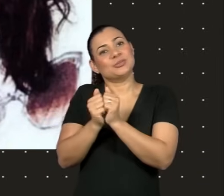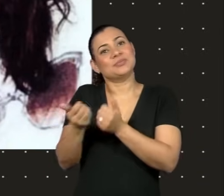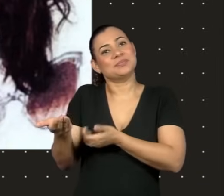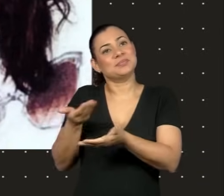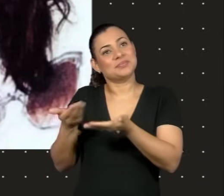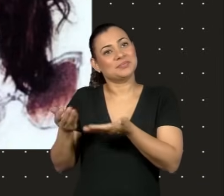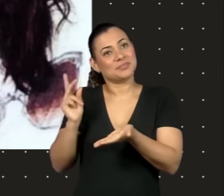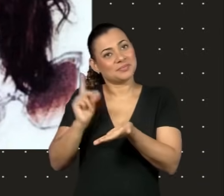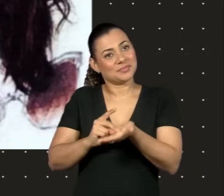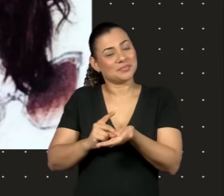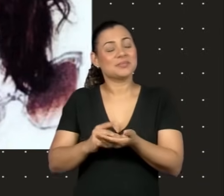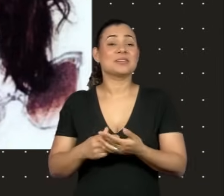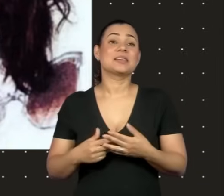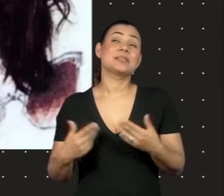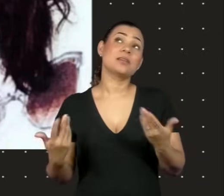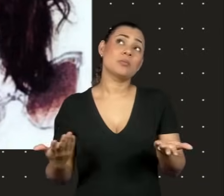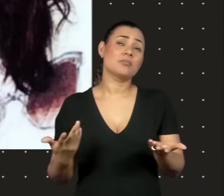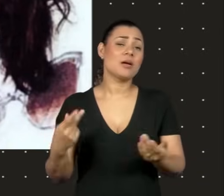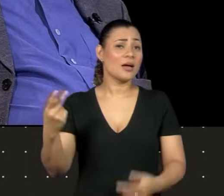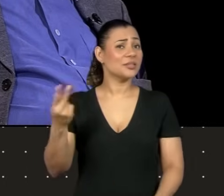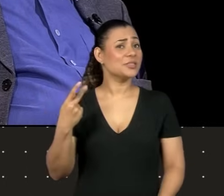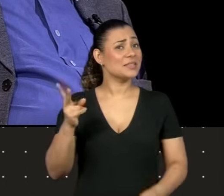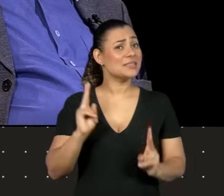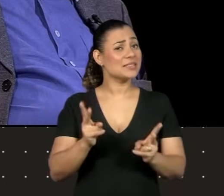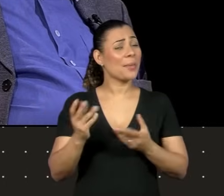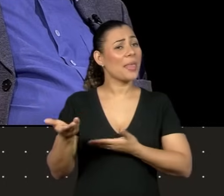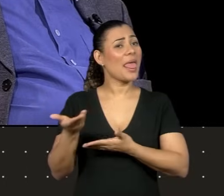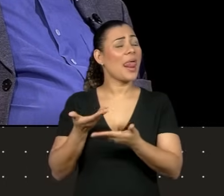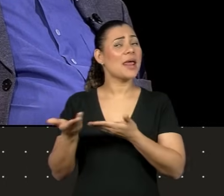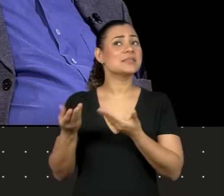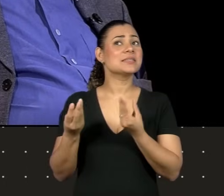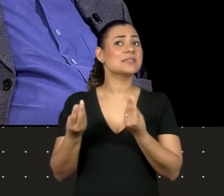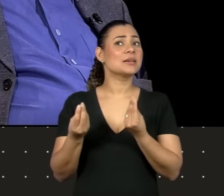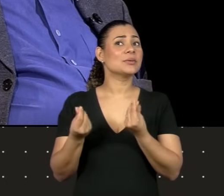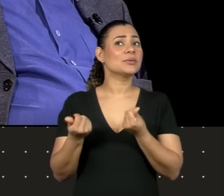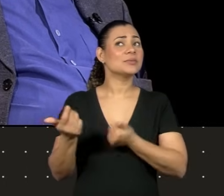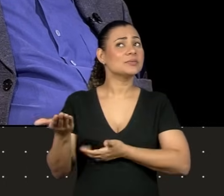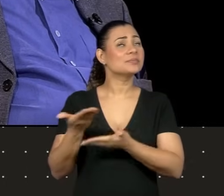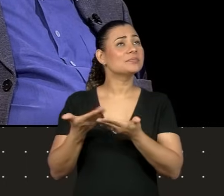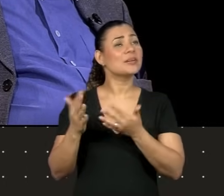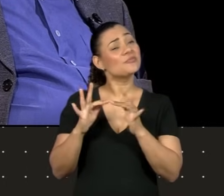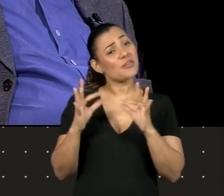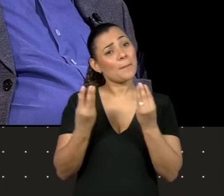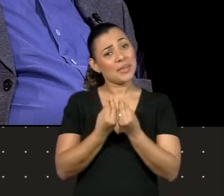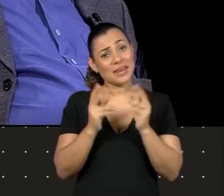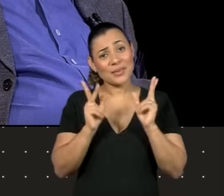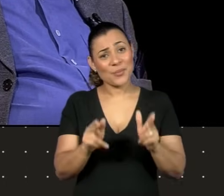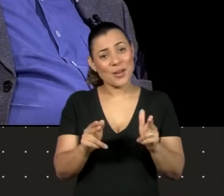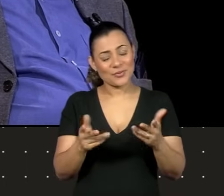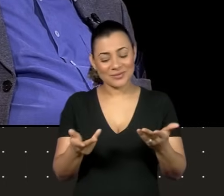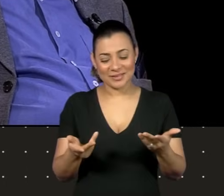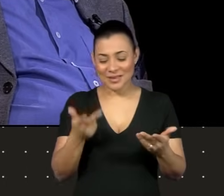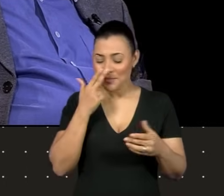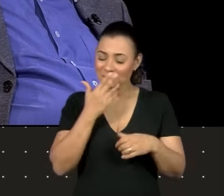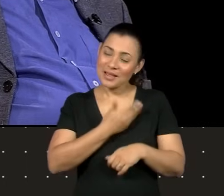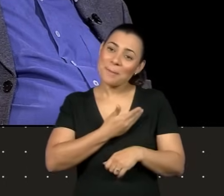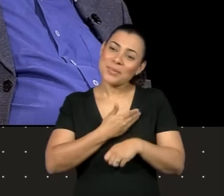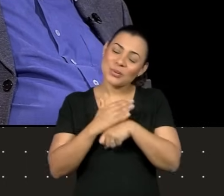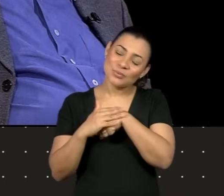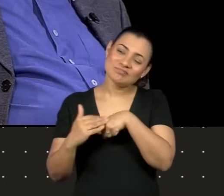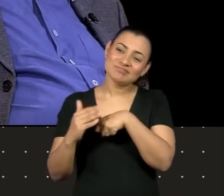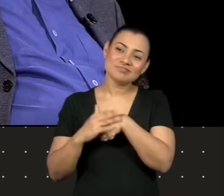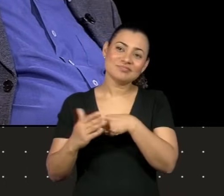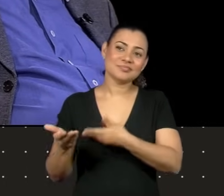relação. Acho que a gente sempre teve uma relação muito de família, uma relação muito amigável